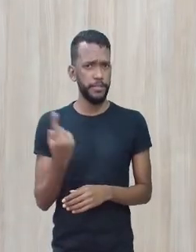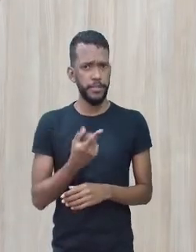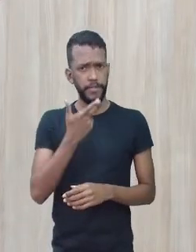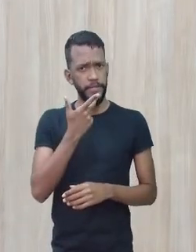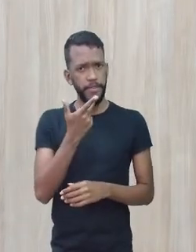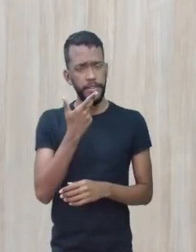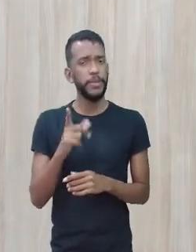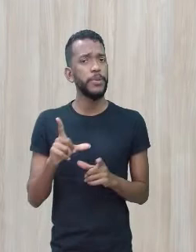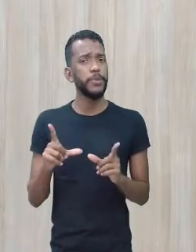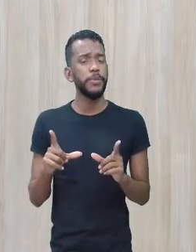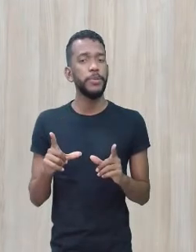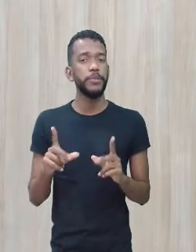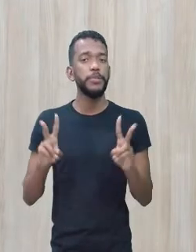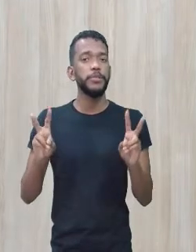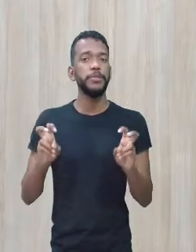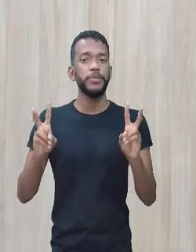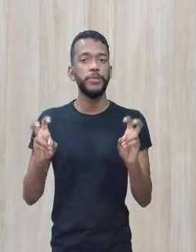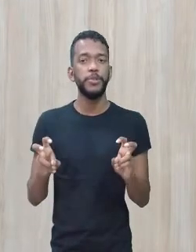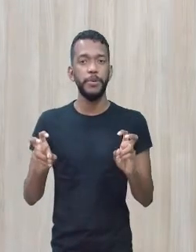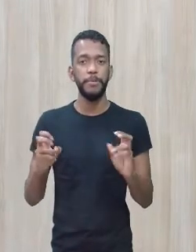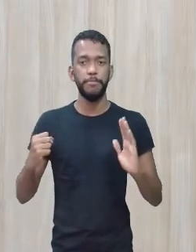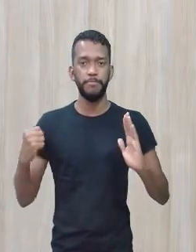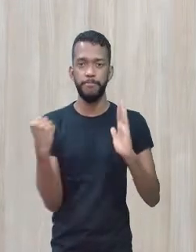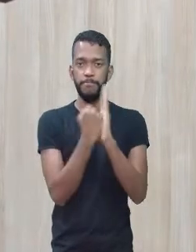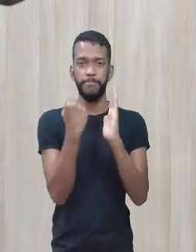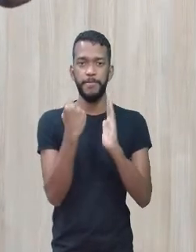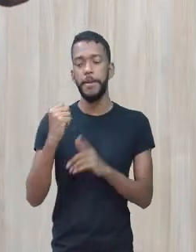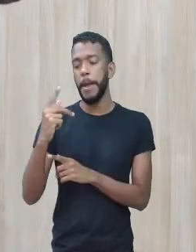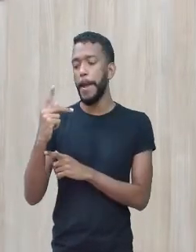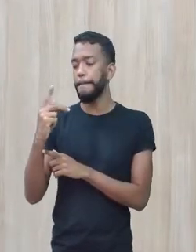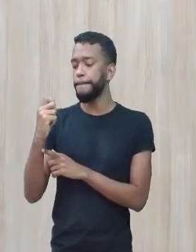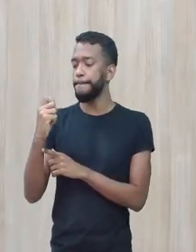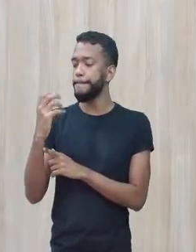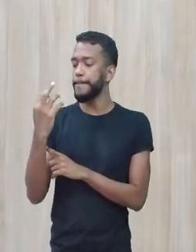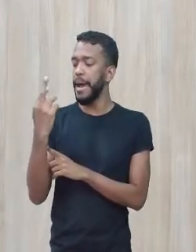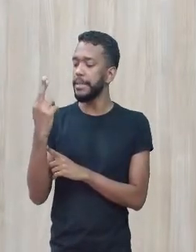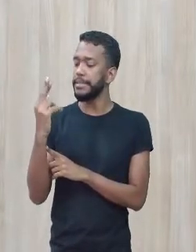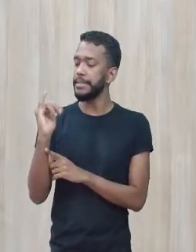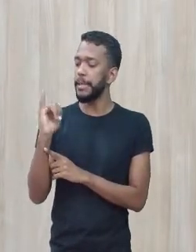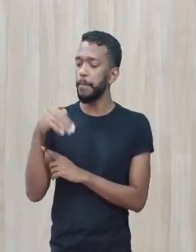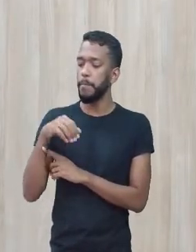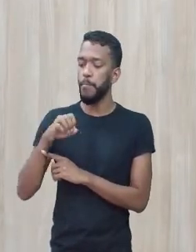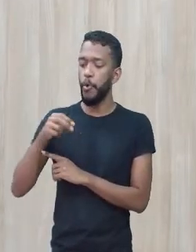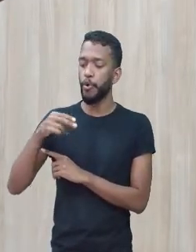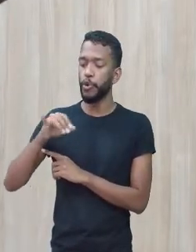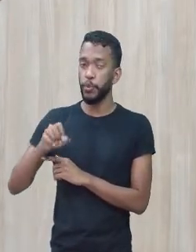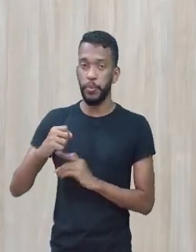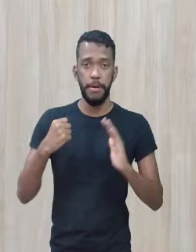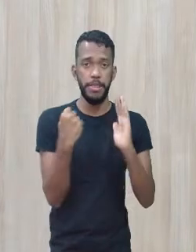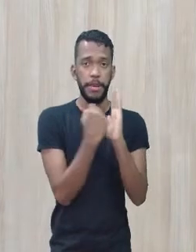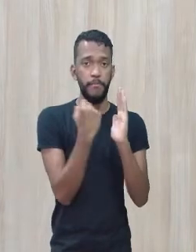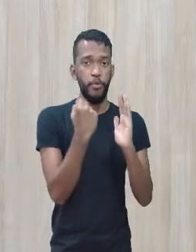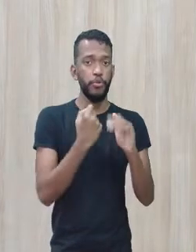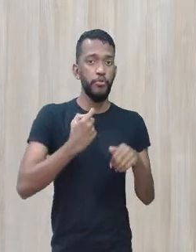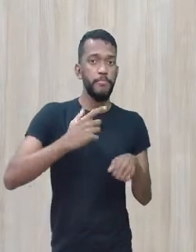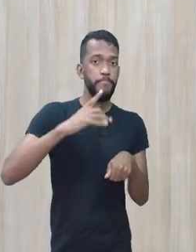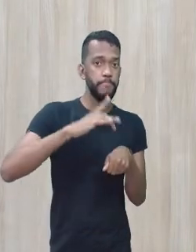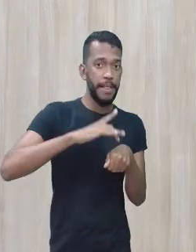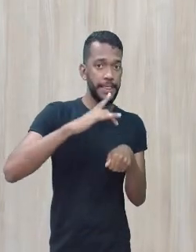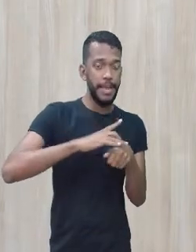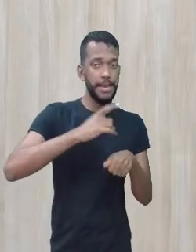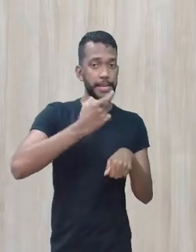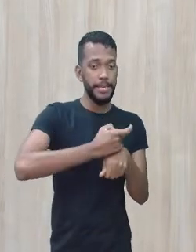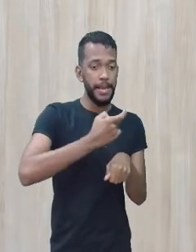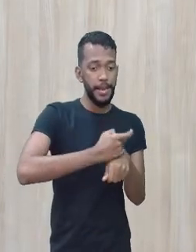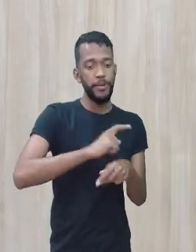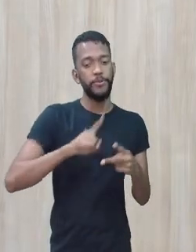patrimônio e nós falamos sobre o patrimônio material e imaterial de uma